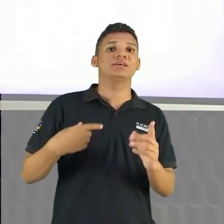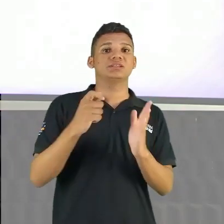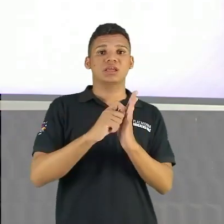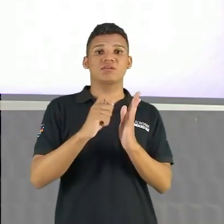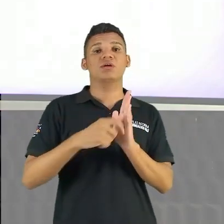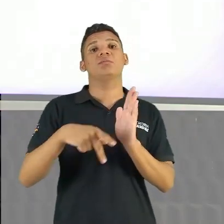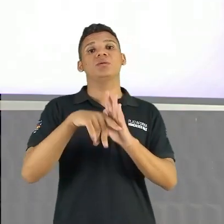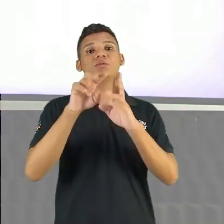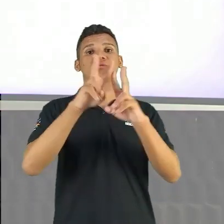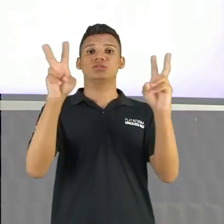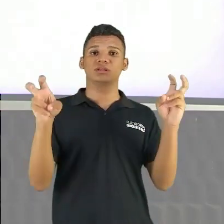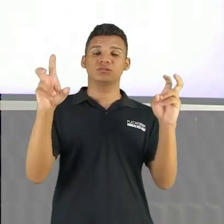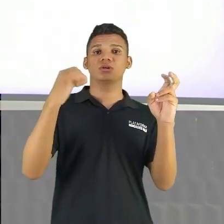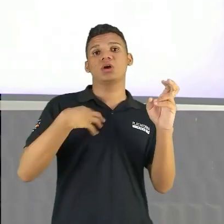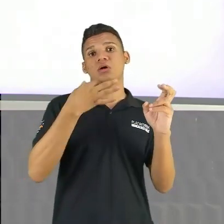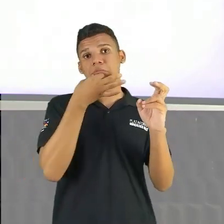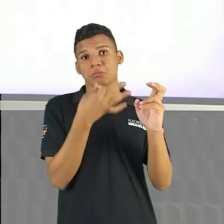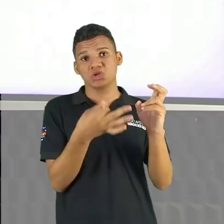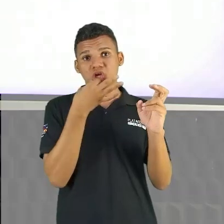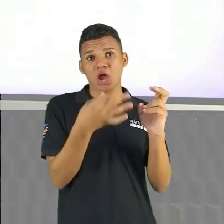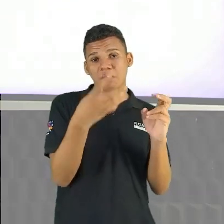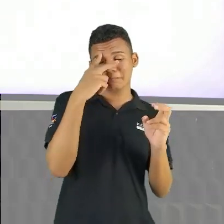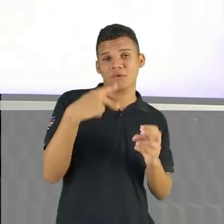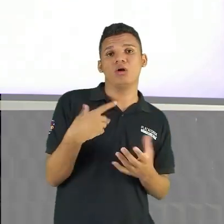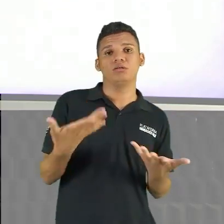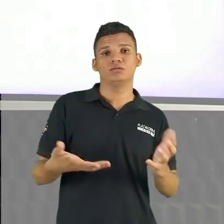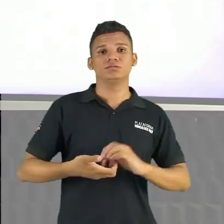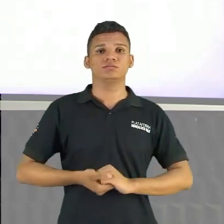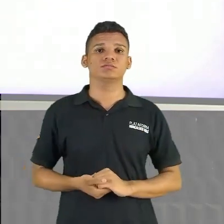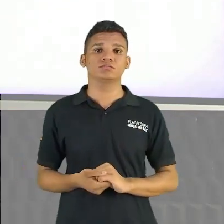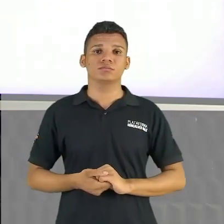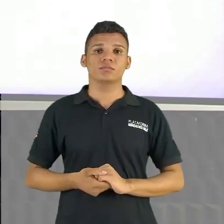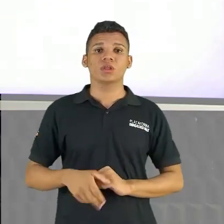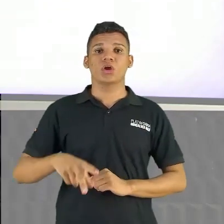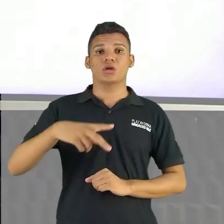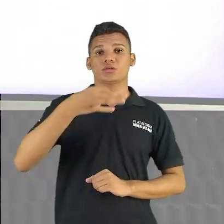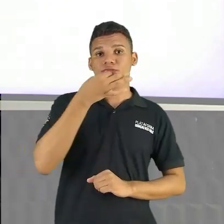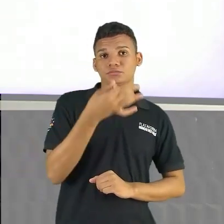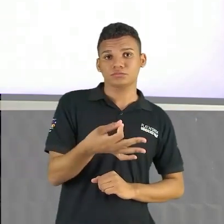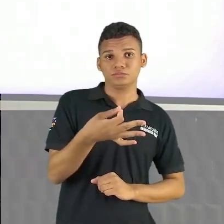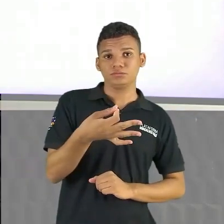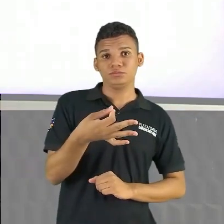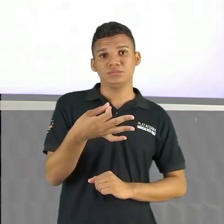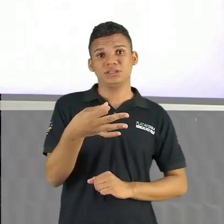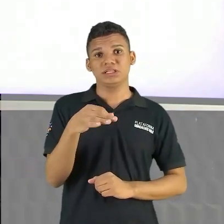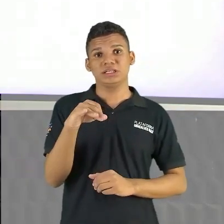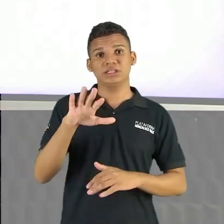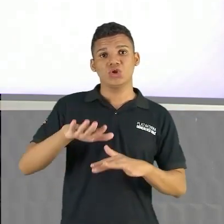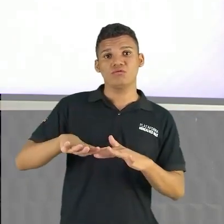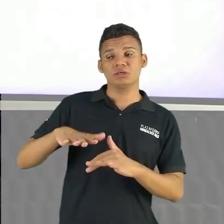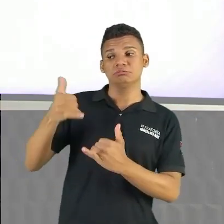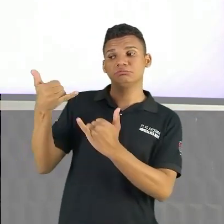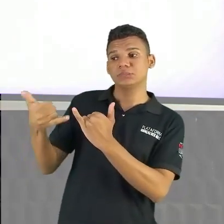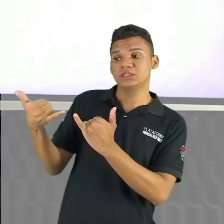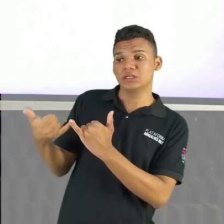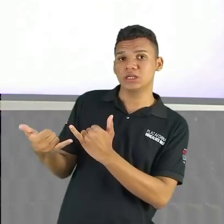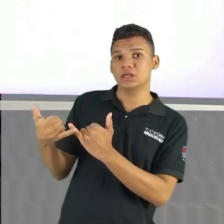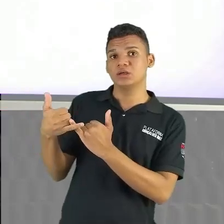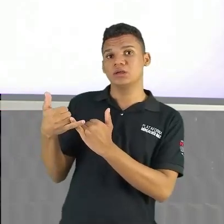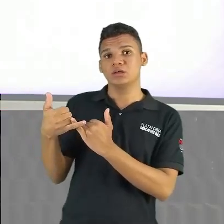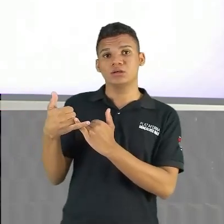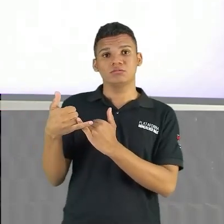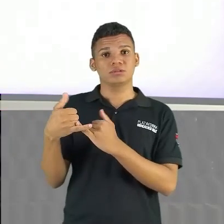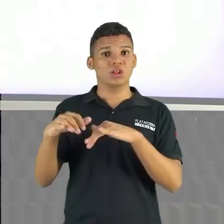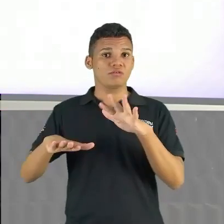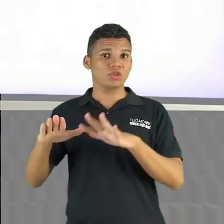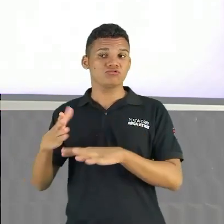mesmo tema acerca da sua opinião então a sua opinião pode até ser um pouco parecida um pouco similar com